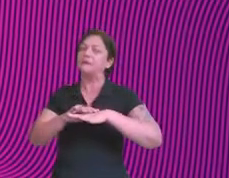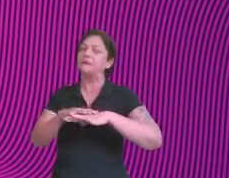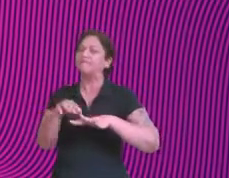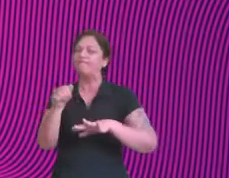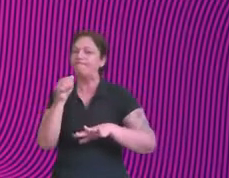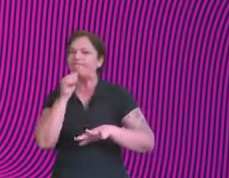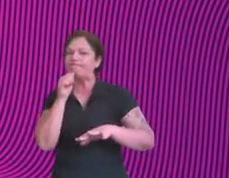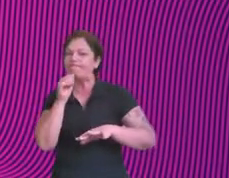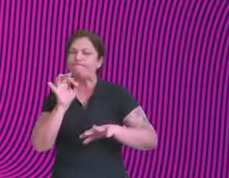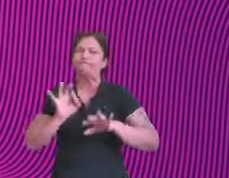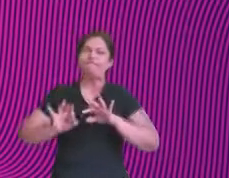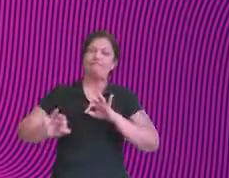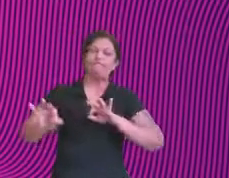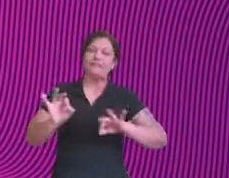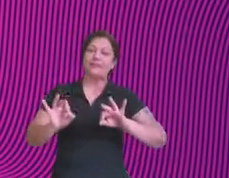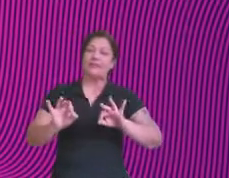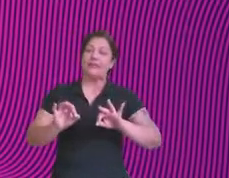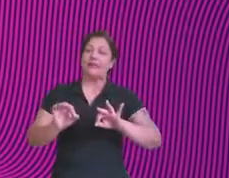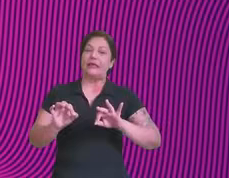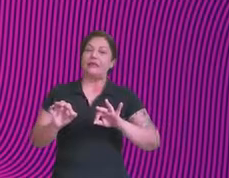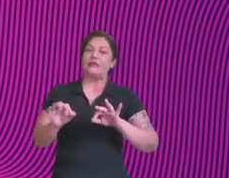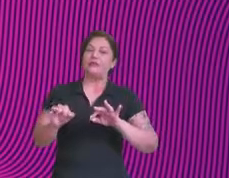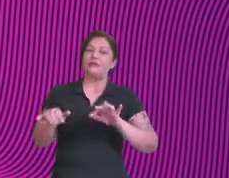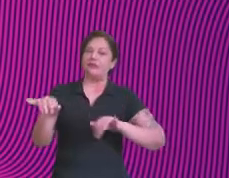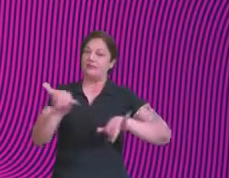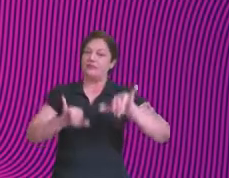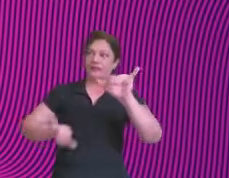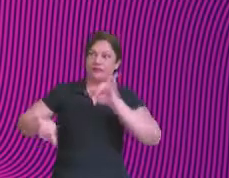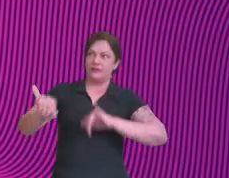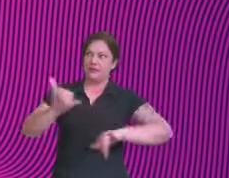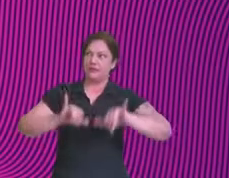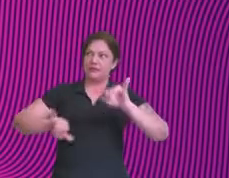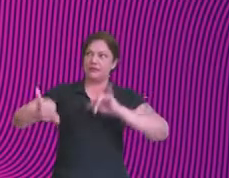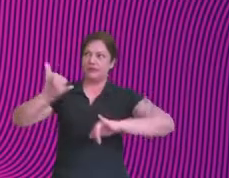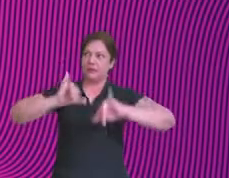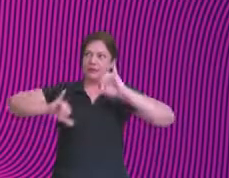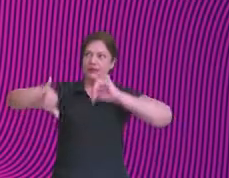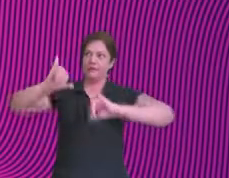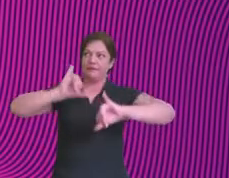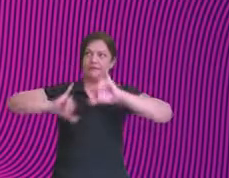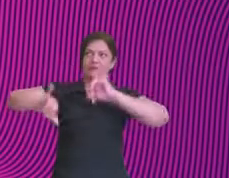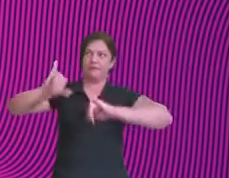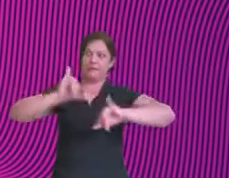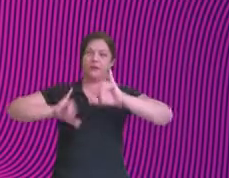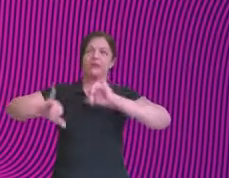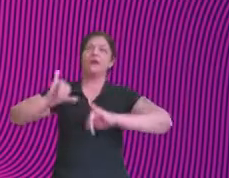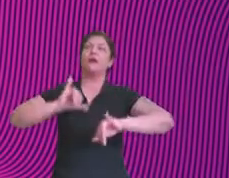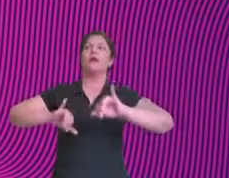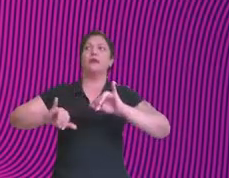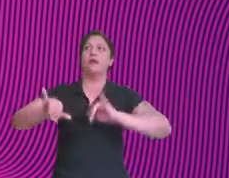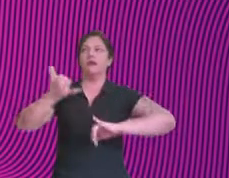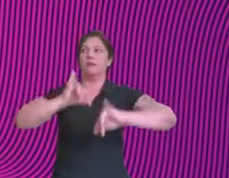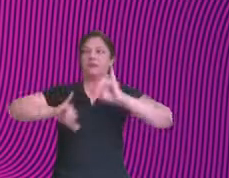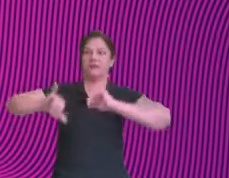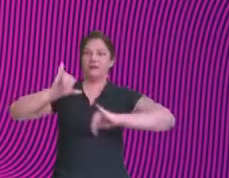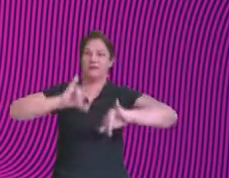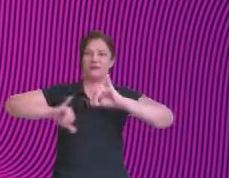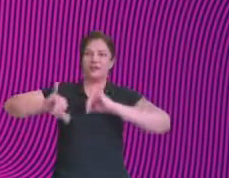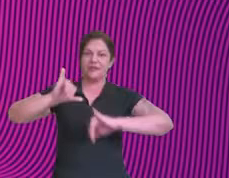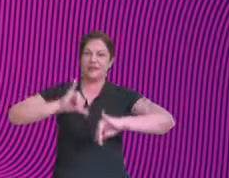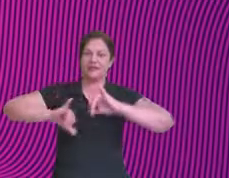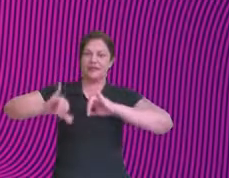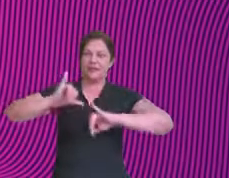mais químio, câncer de estômago, câncer de ovário com aquela doença difusa e de difícil